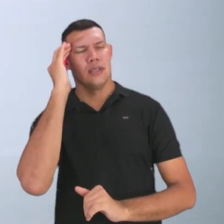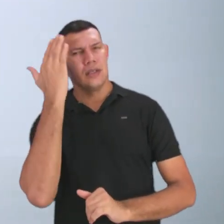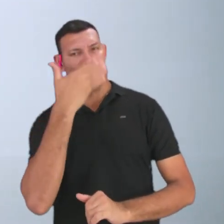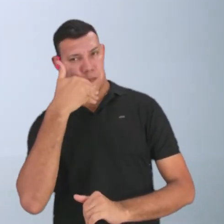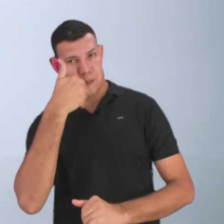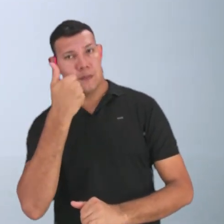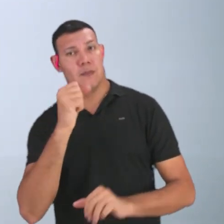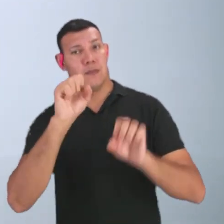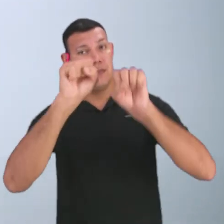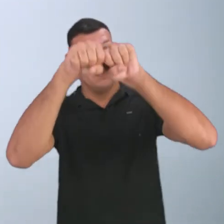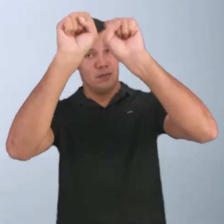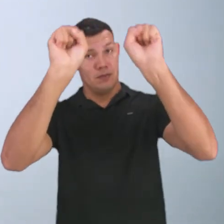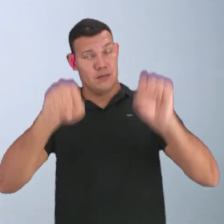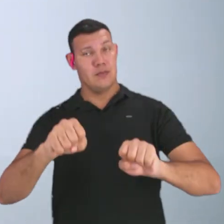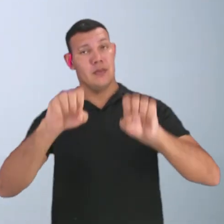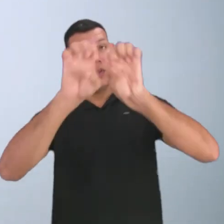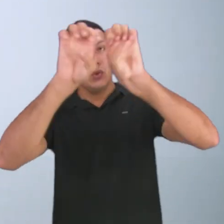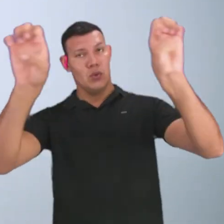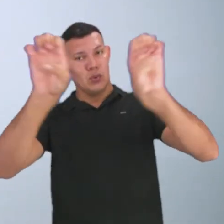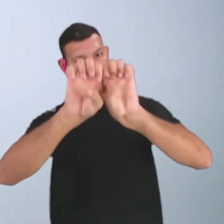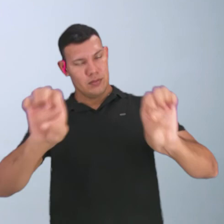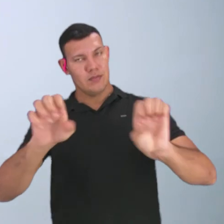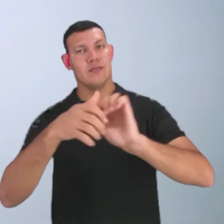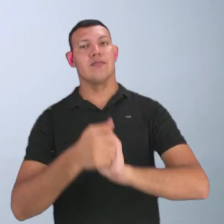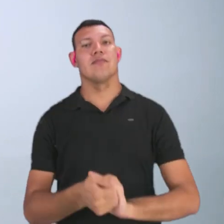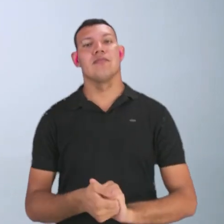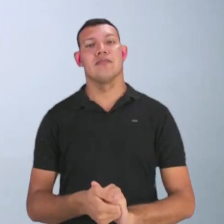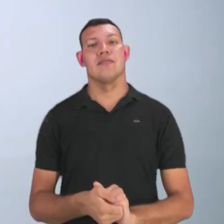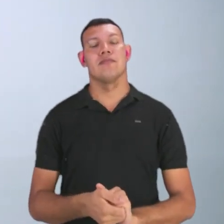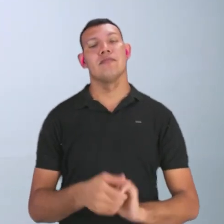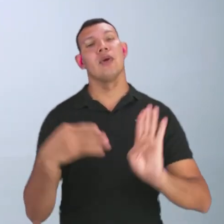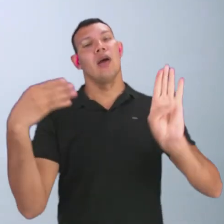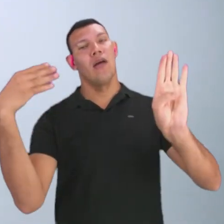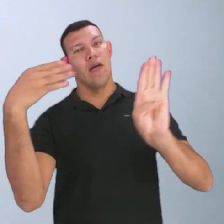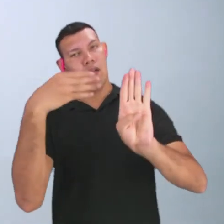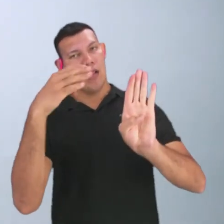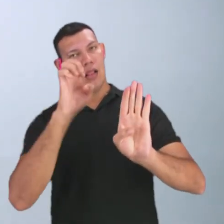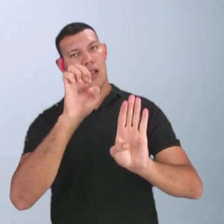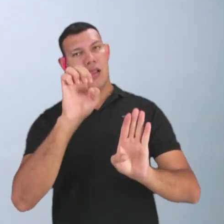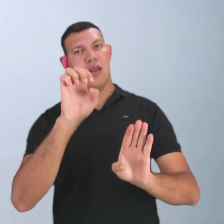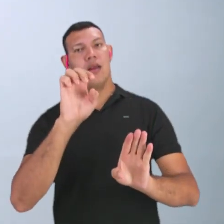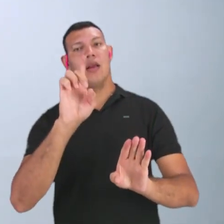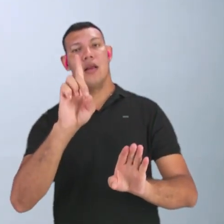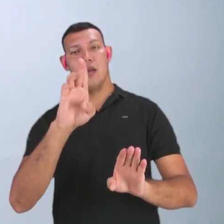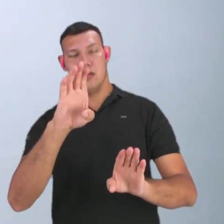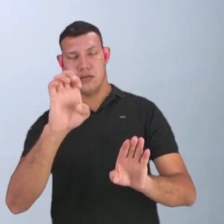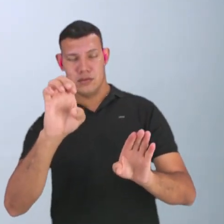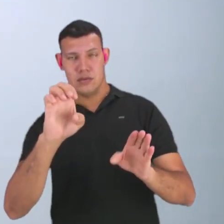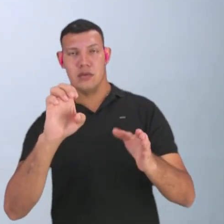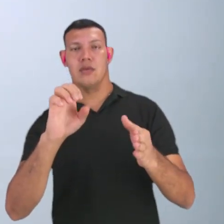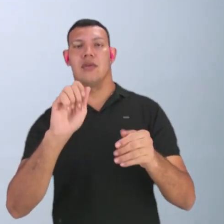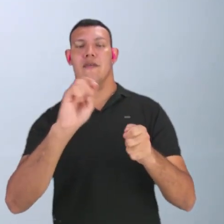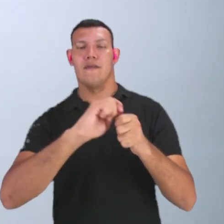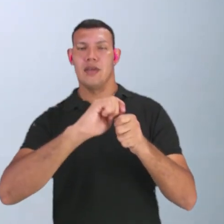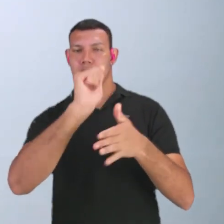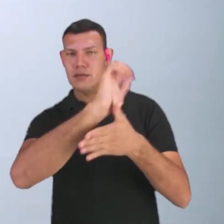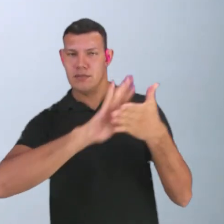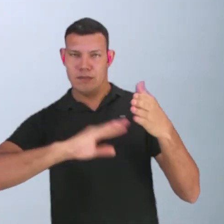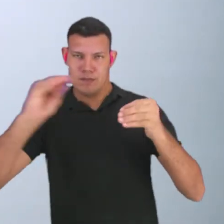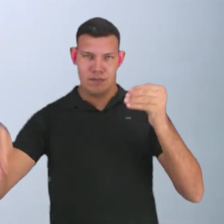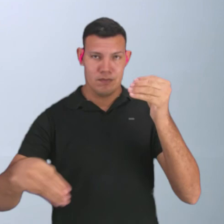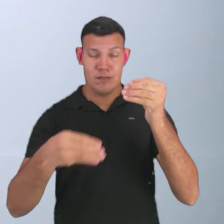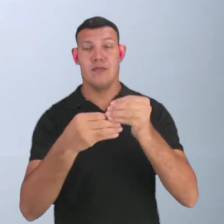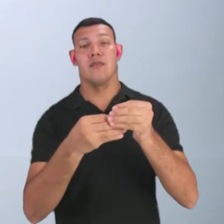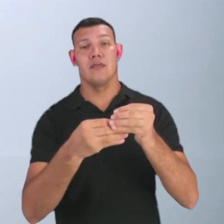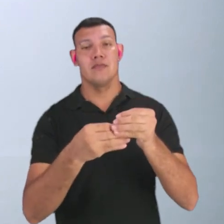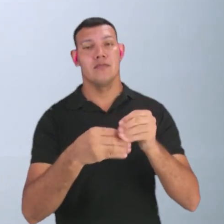né E aí eu peço a vocês que recorram a plataforma e duplo faça as atividades complementares que estão